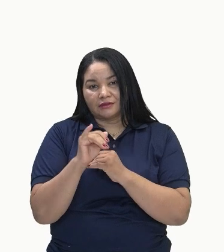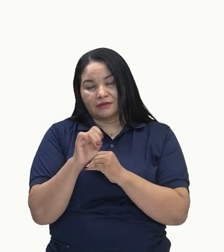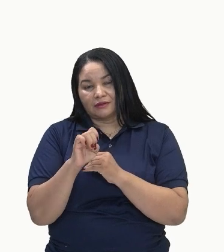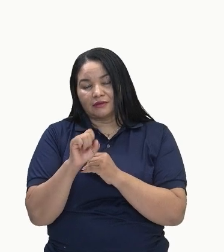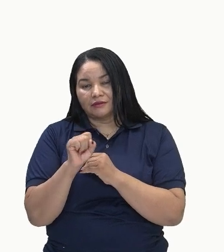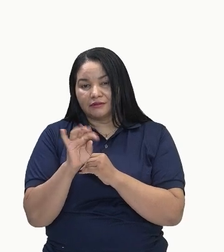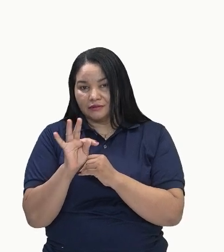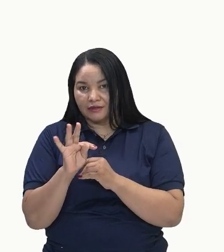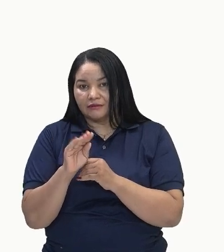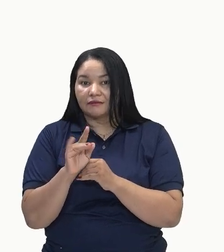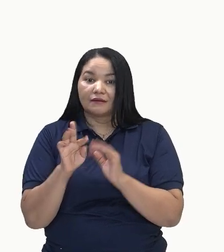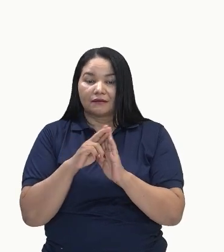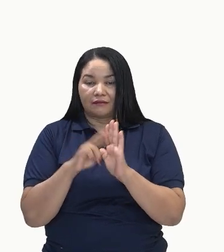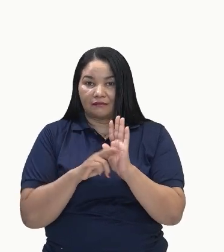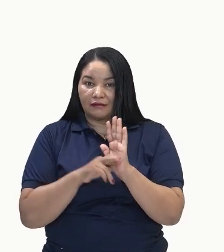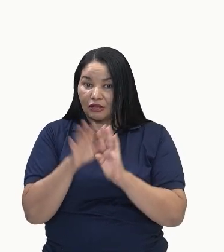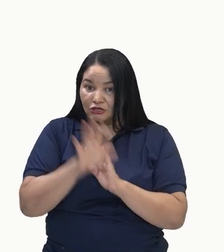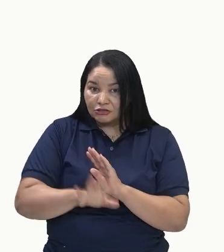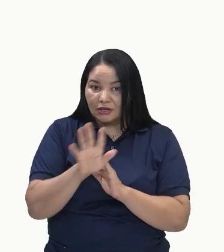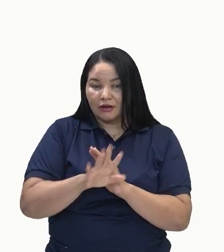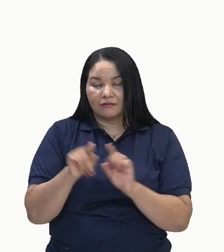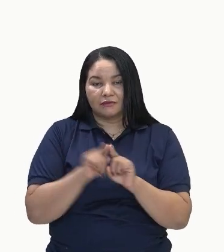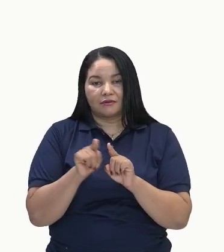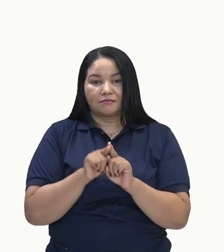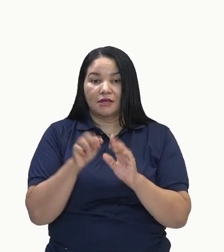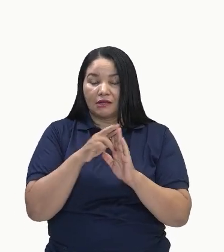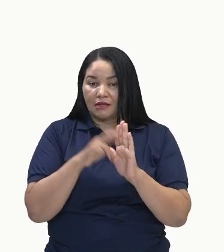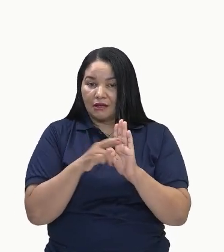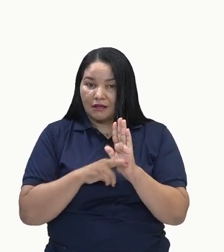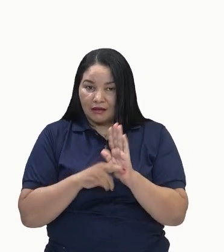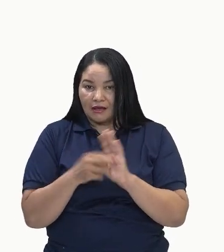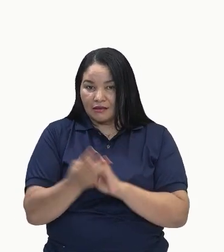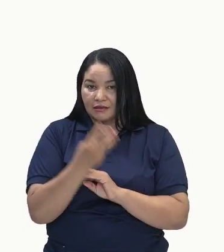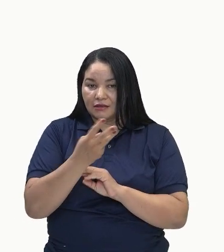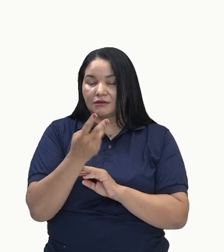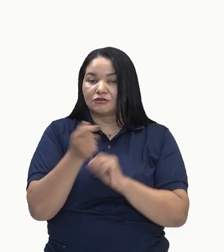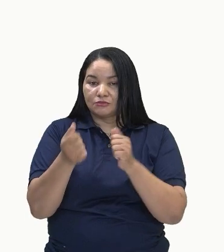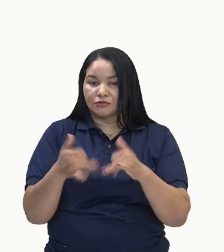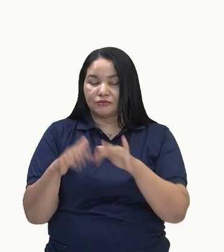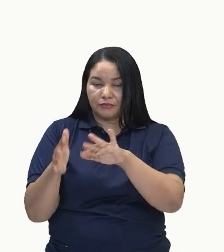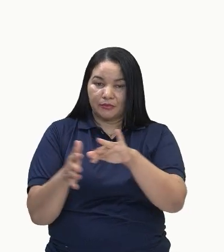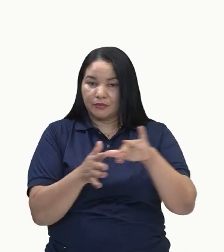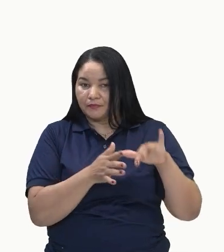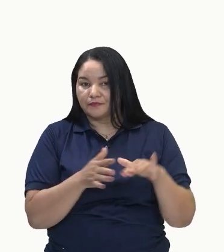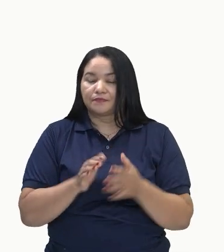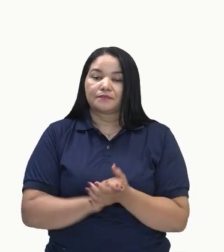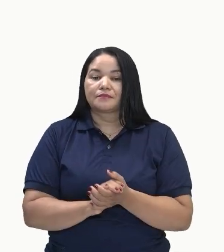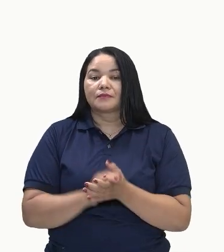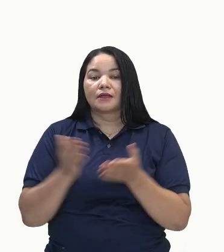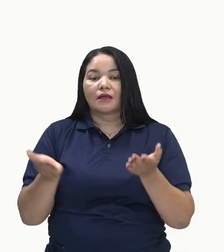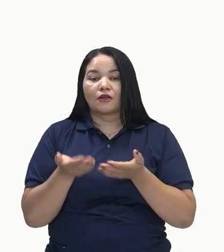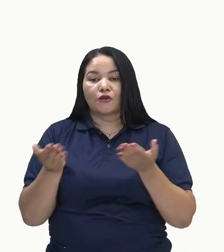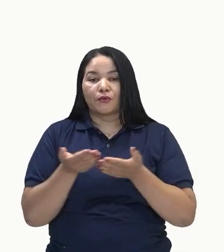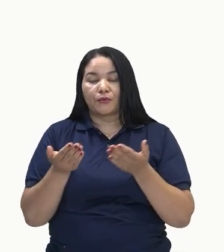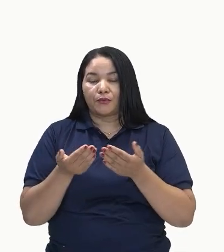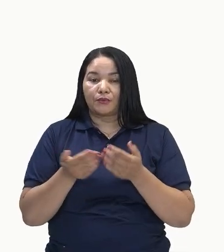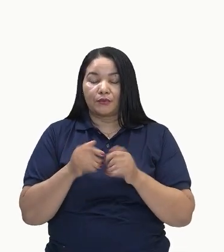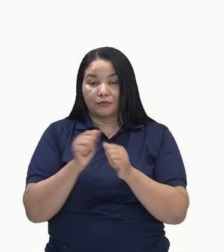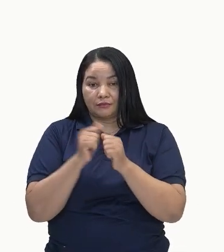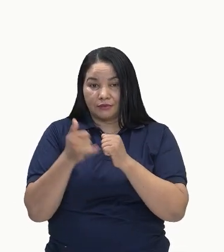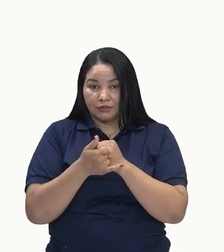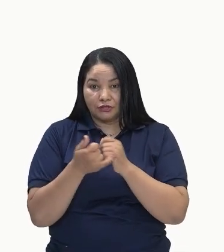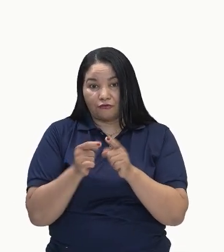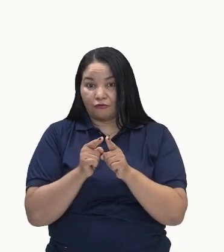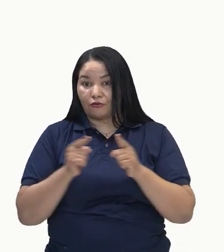regra geral. E aí nós vimos as sub-regras. Agora, os adjetivos longos, tá? Nós vamos acrescentar nos adjetivos